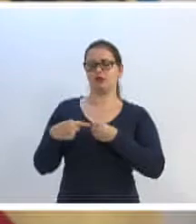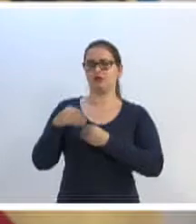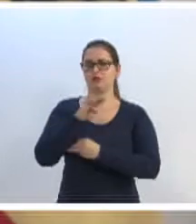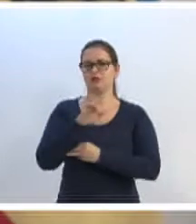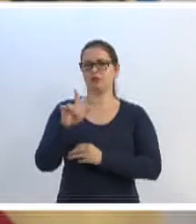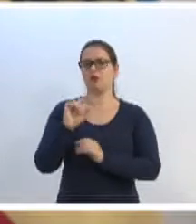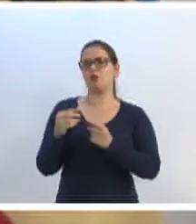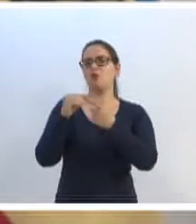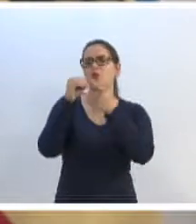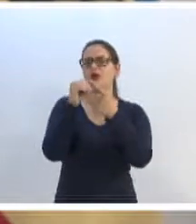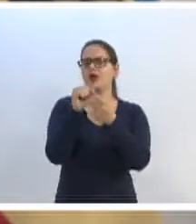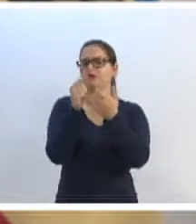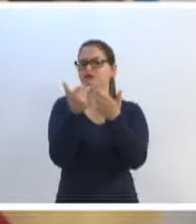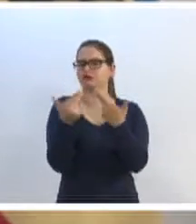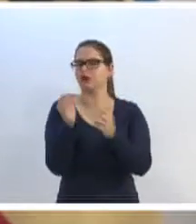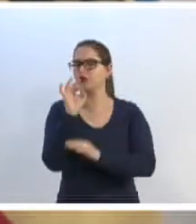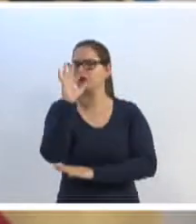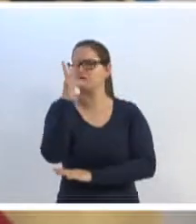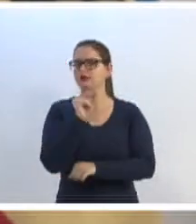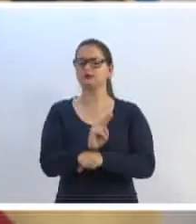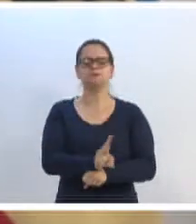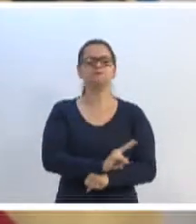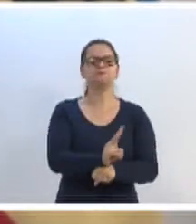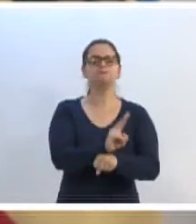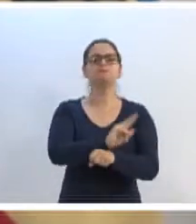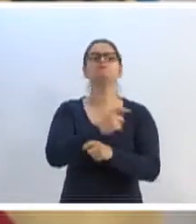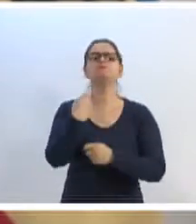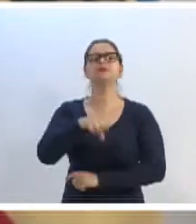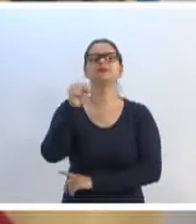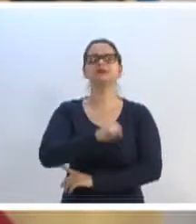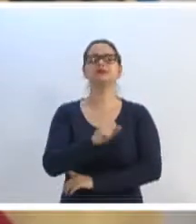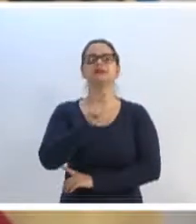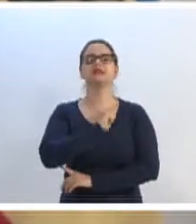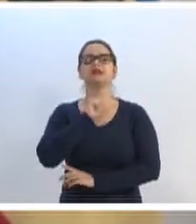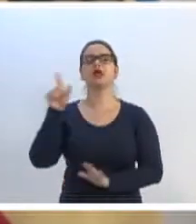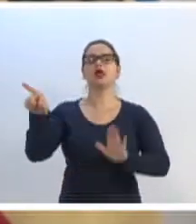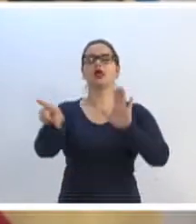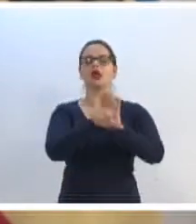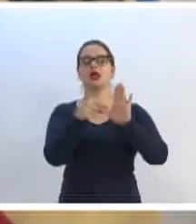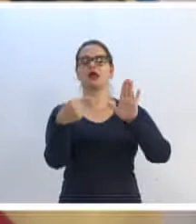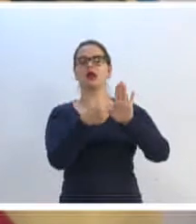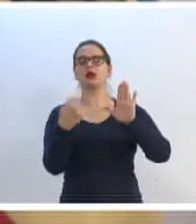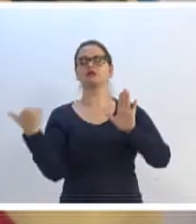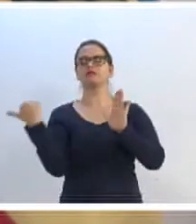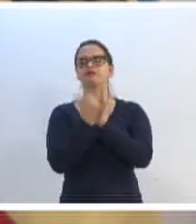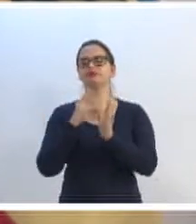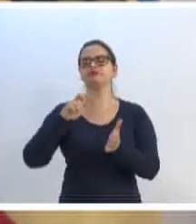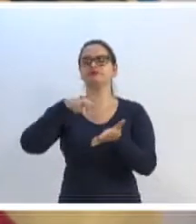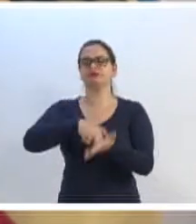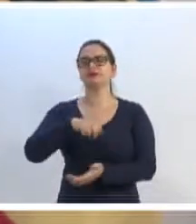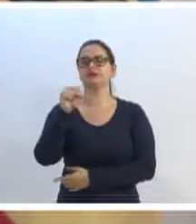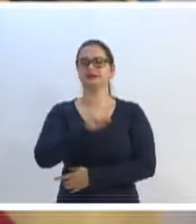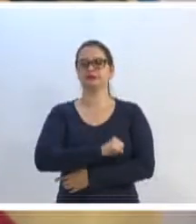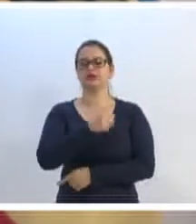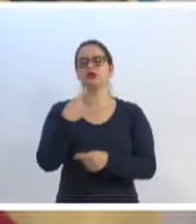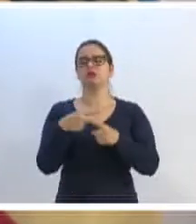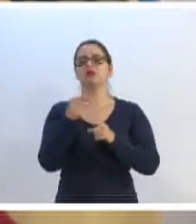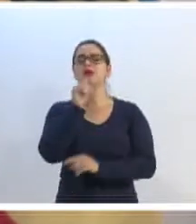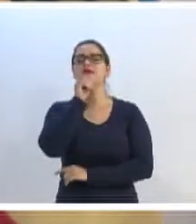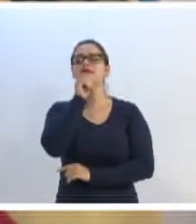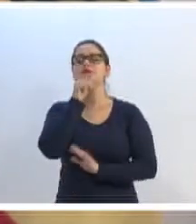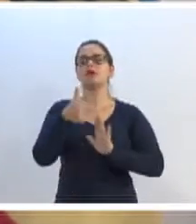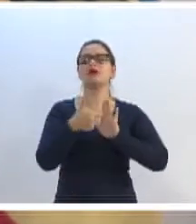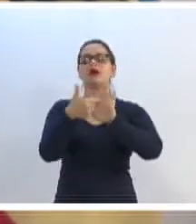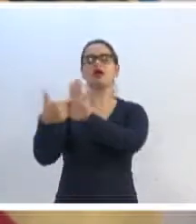ato isolado que precisa ser fiscalizado e precisa ter na legislação a devida punição para que sirva de exemplo e para que iniba